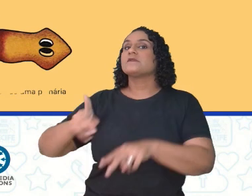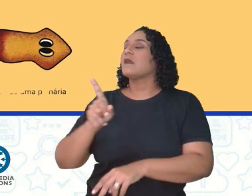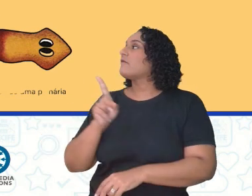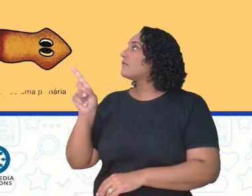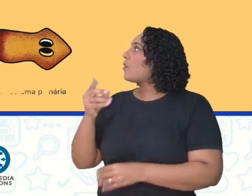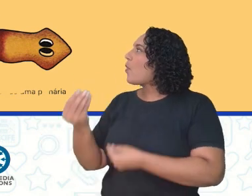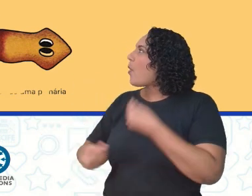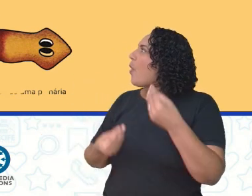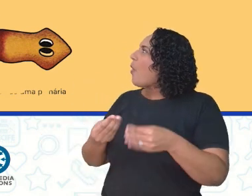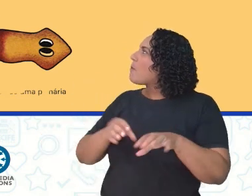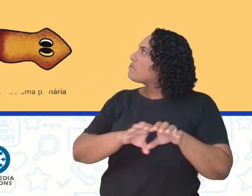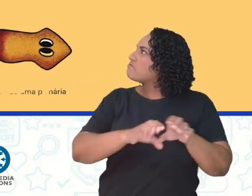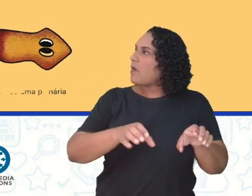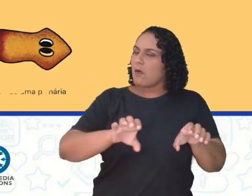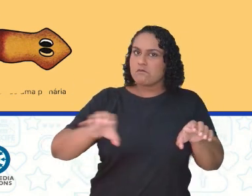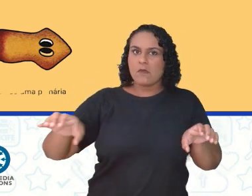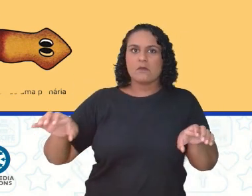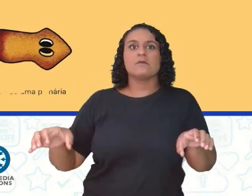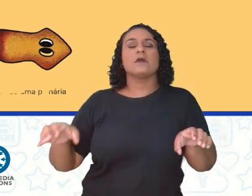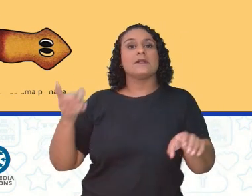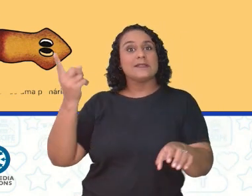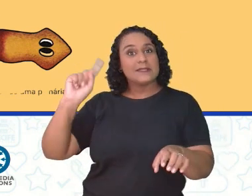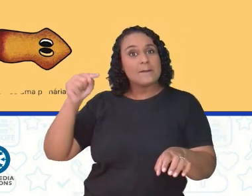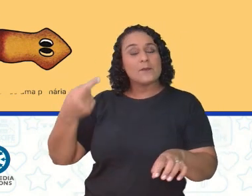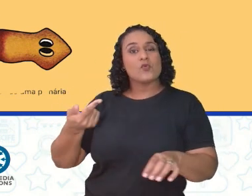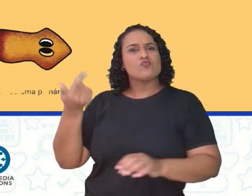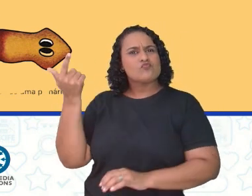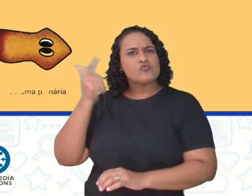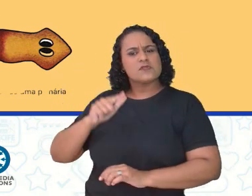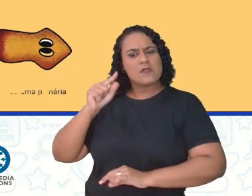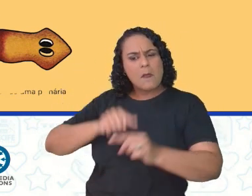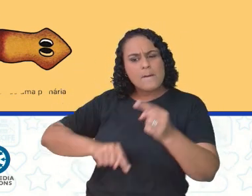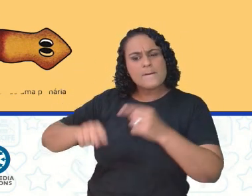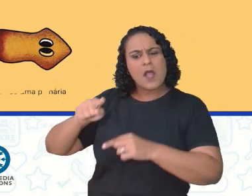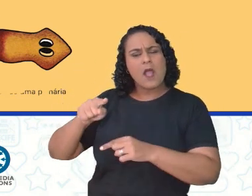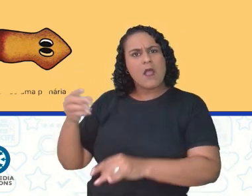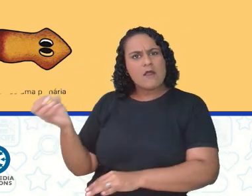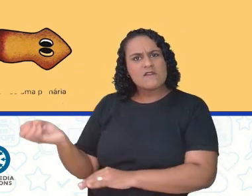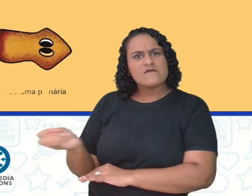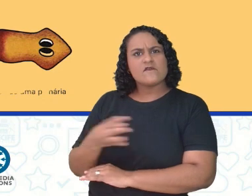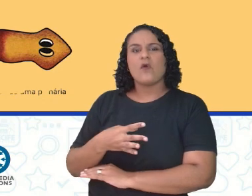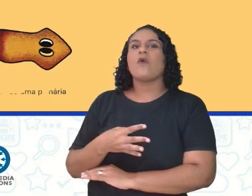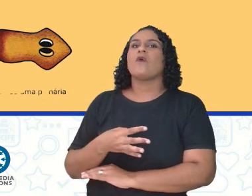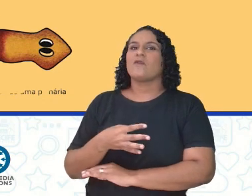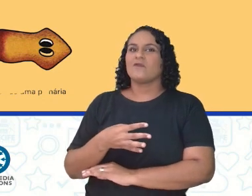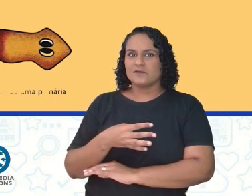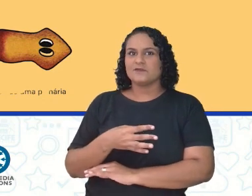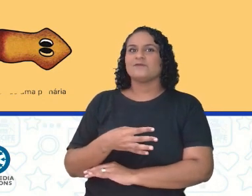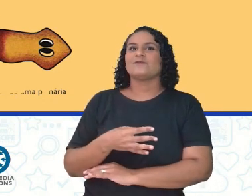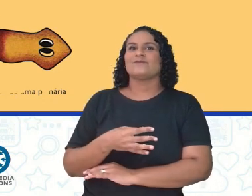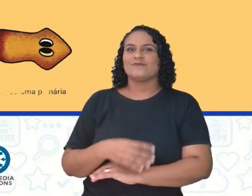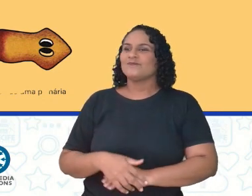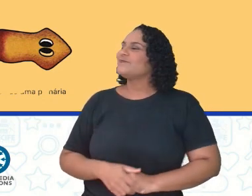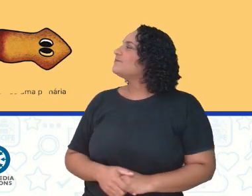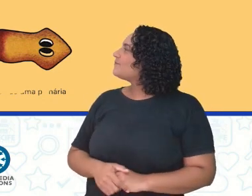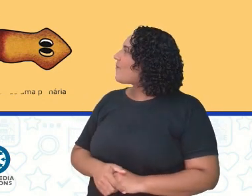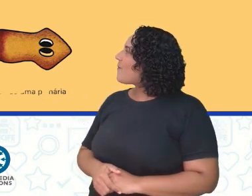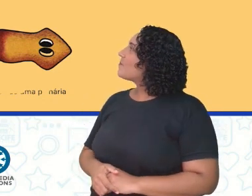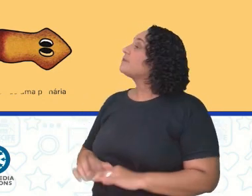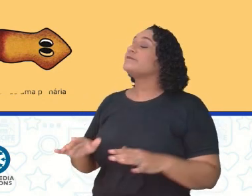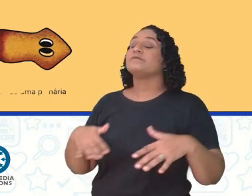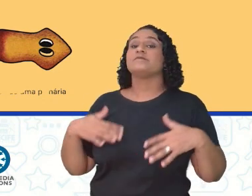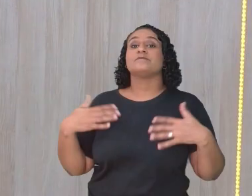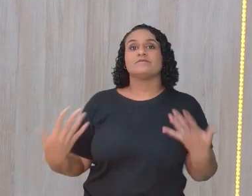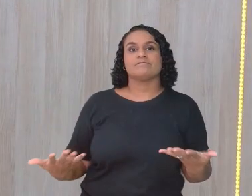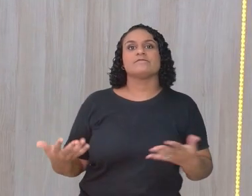se dividiu aí e ela conseguiu se regenerar, originando novos indivíduos. Então,